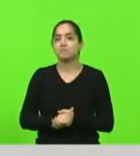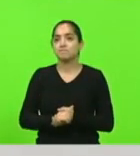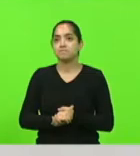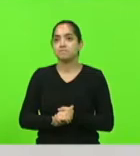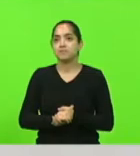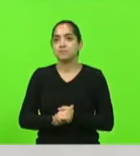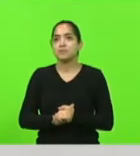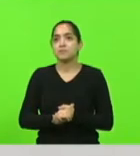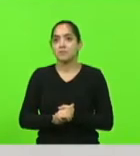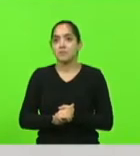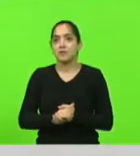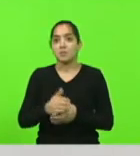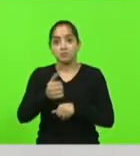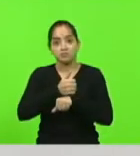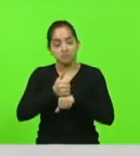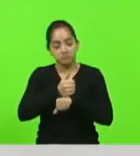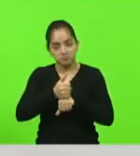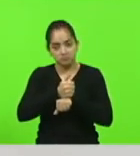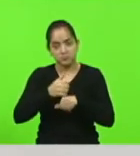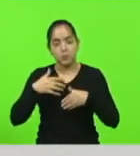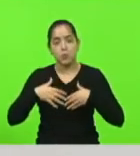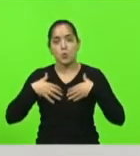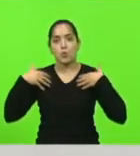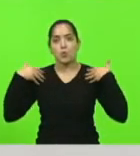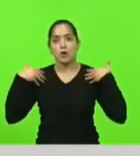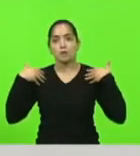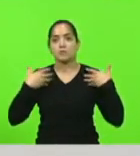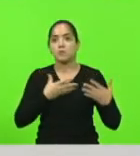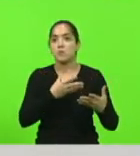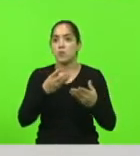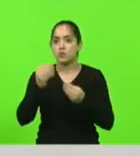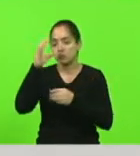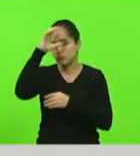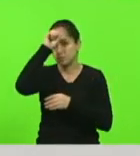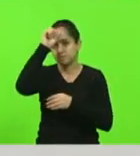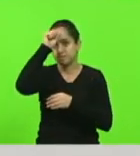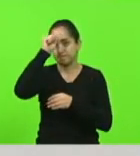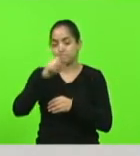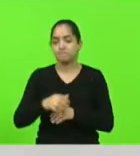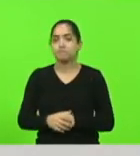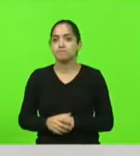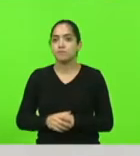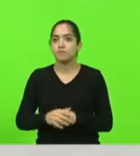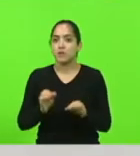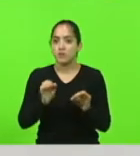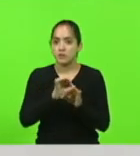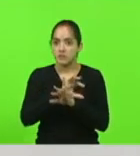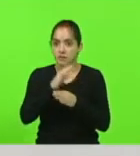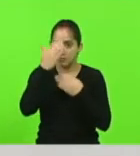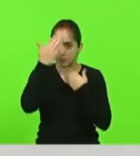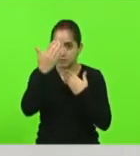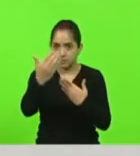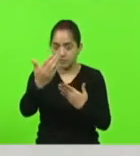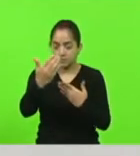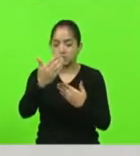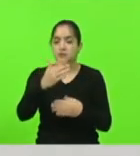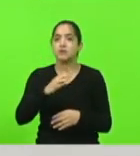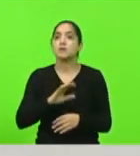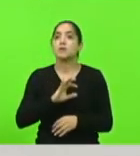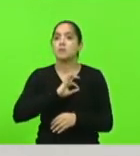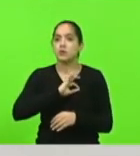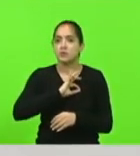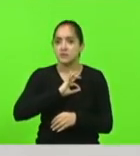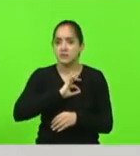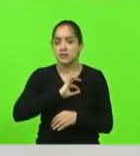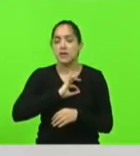carreira honrada e repleta de aprendizados. E encerro os meus agradecimentos aos militares estaduais, policiais